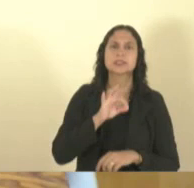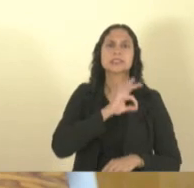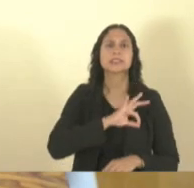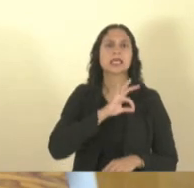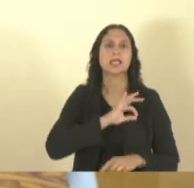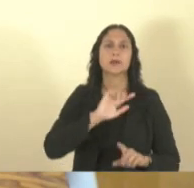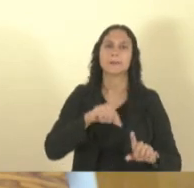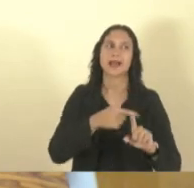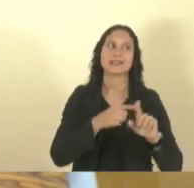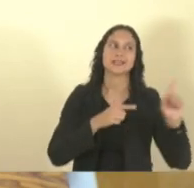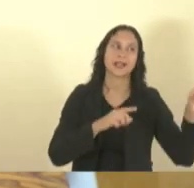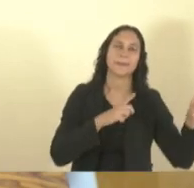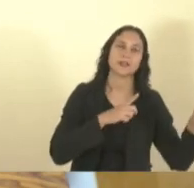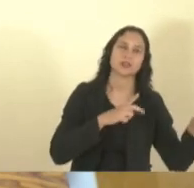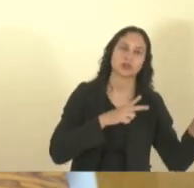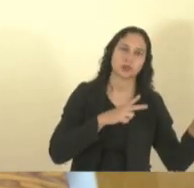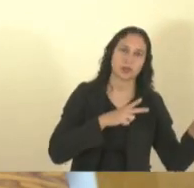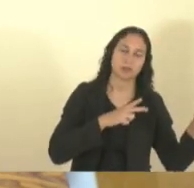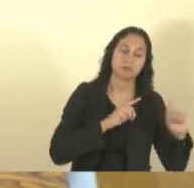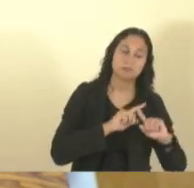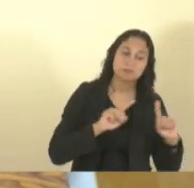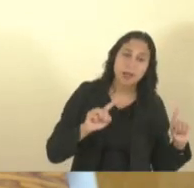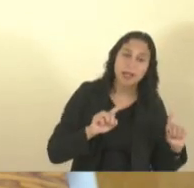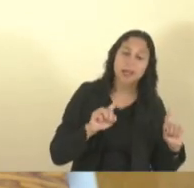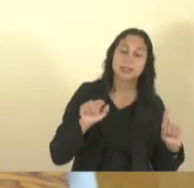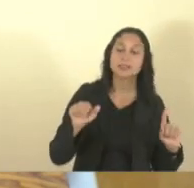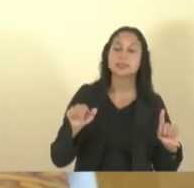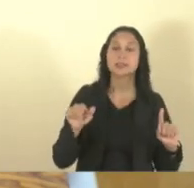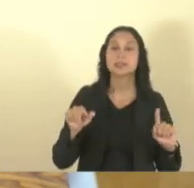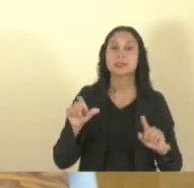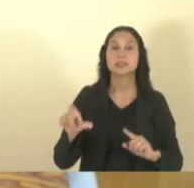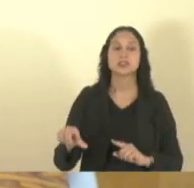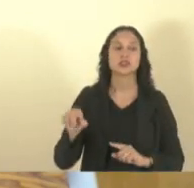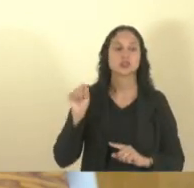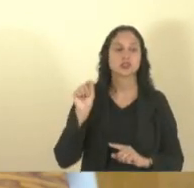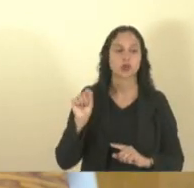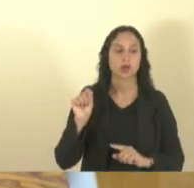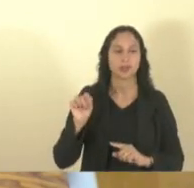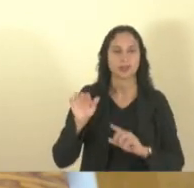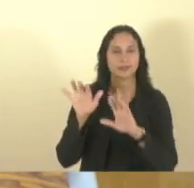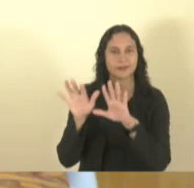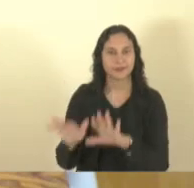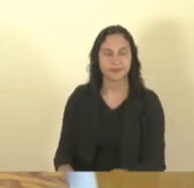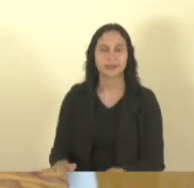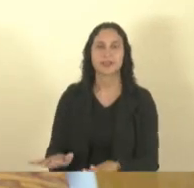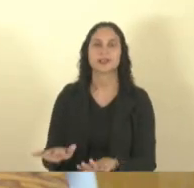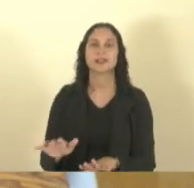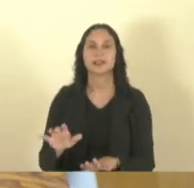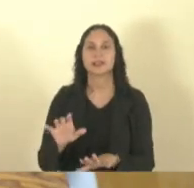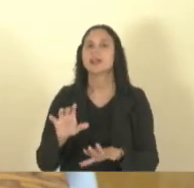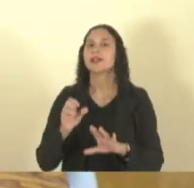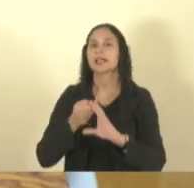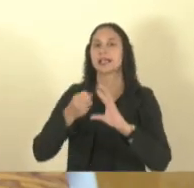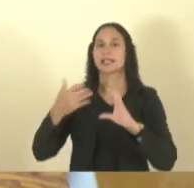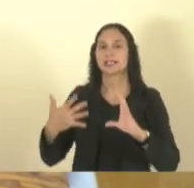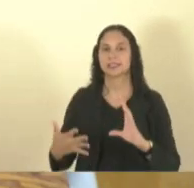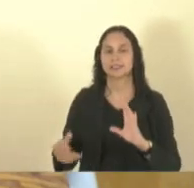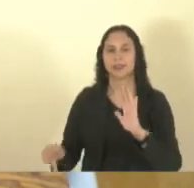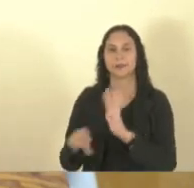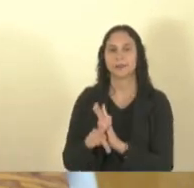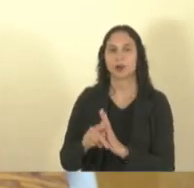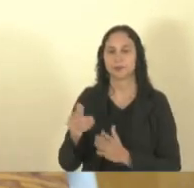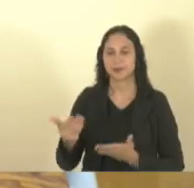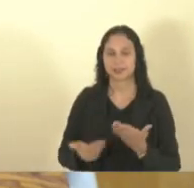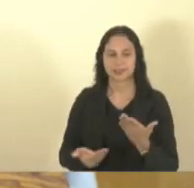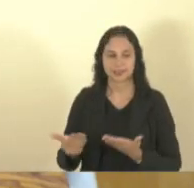maiores na iniciativa privada, mas tem em si, na sua essência, a característica de servir. Por isso optam por